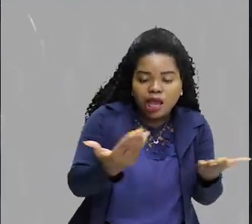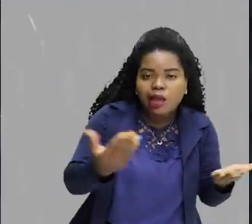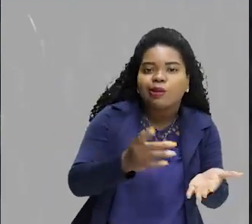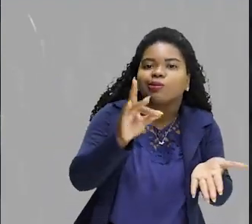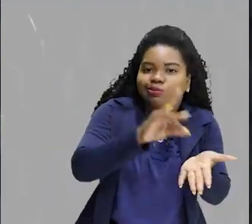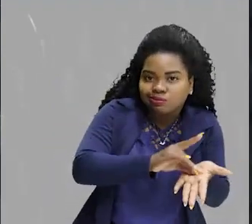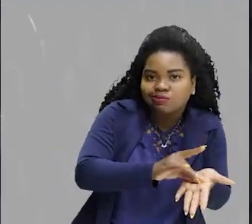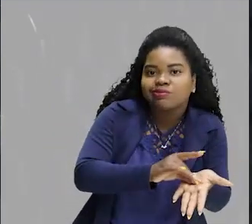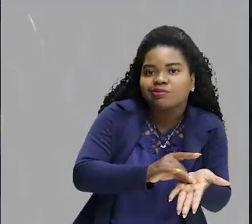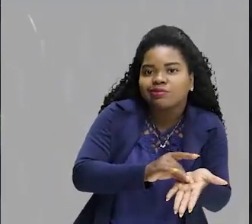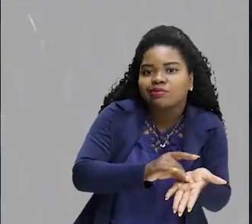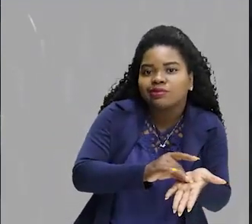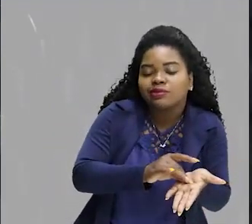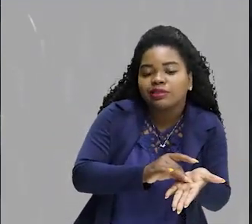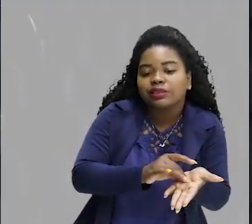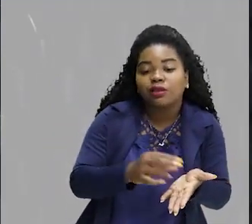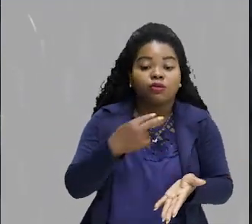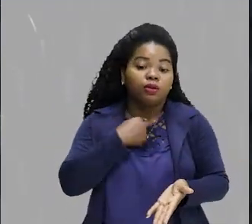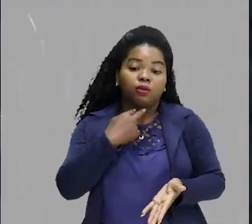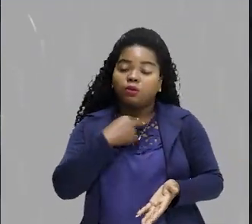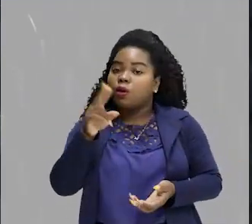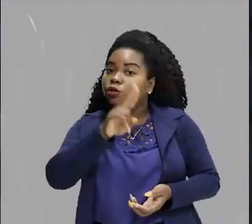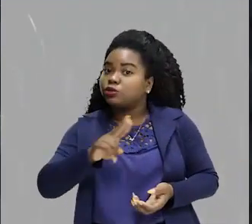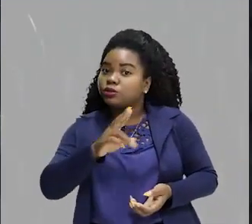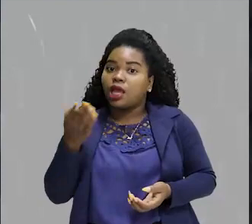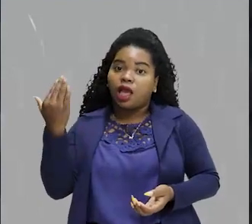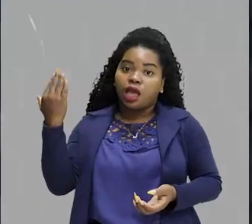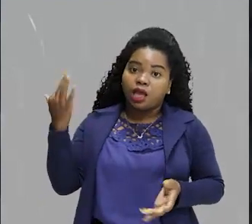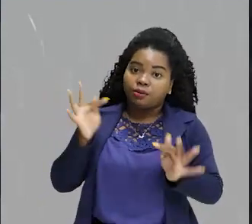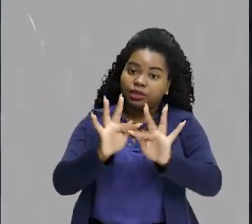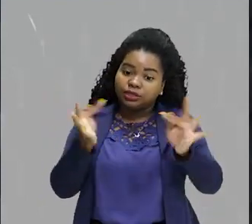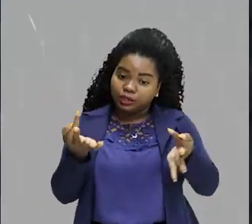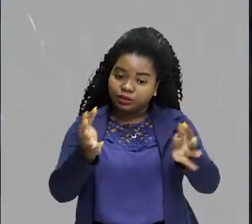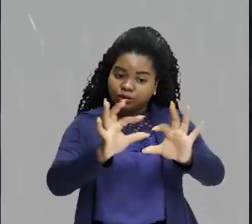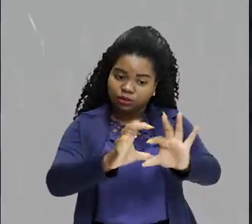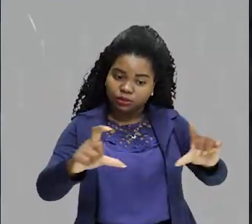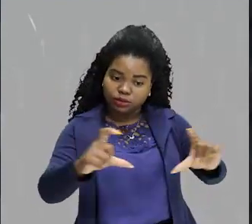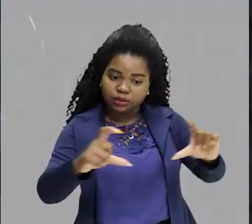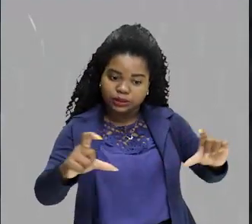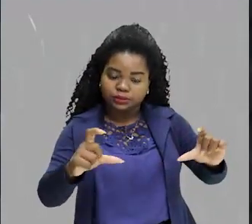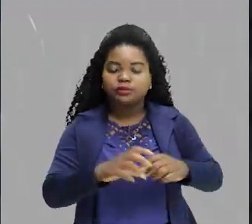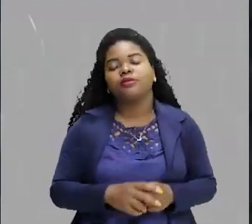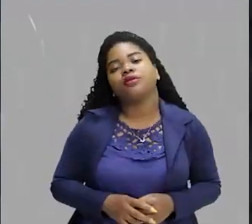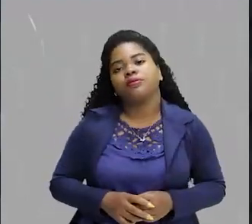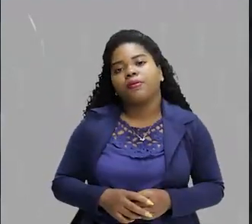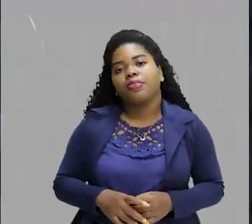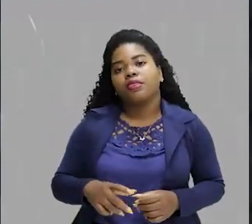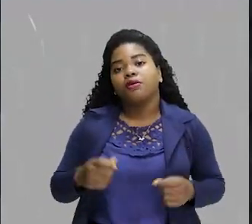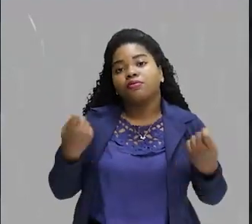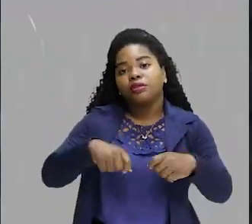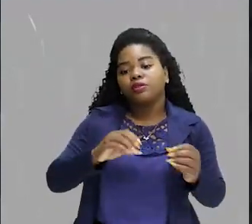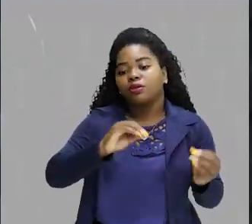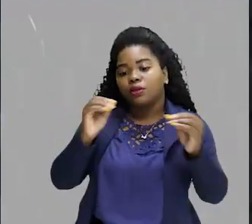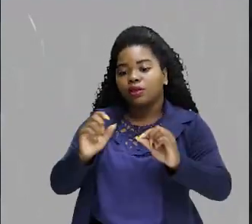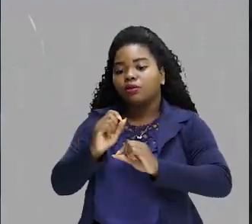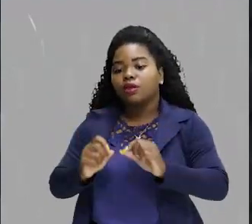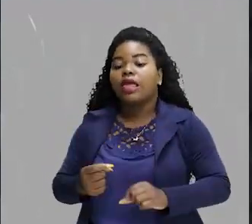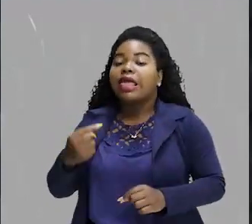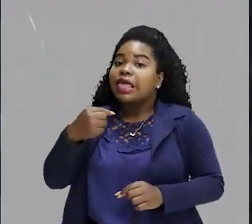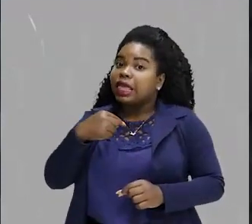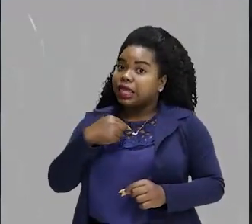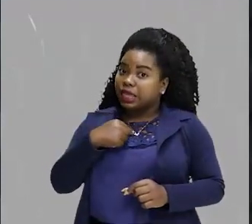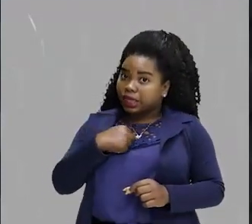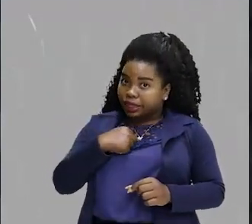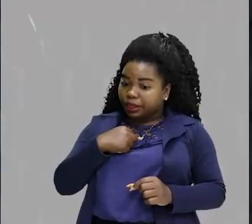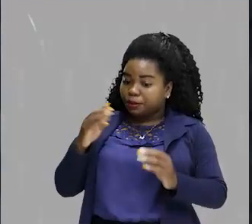nesse caso, eu não posso usar o passado simples. Tá? Passado simples eu vou usar para dizer, eu morei na Bahia. Então, é uma ação que